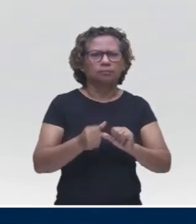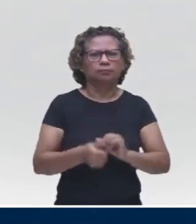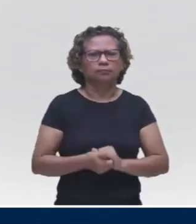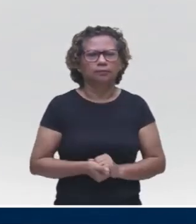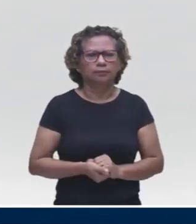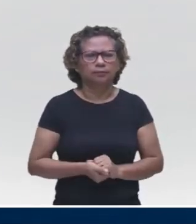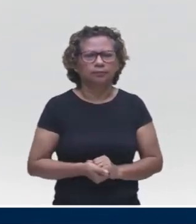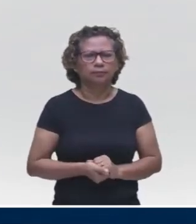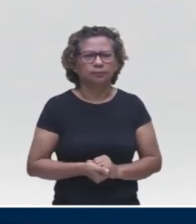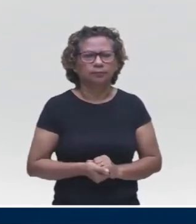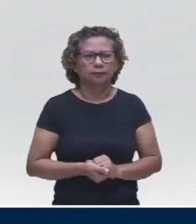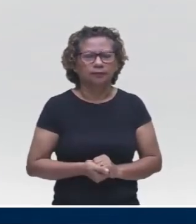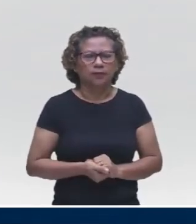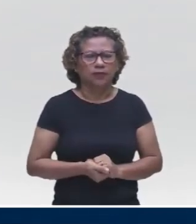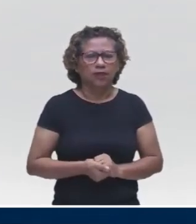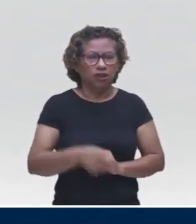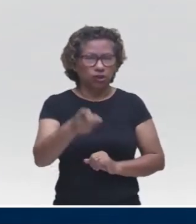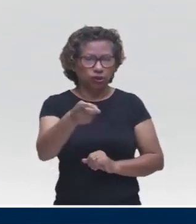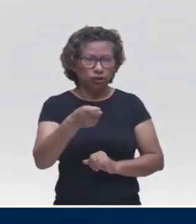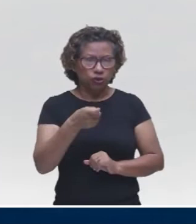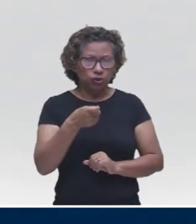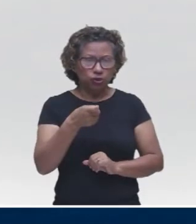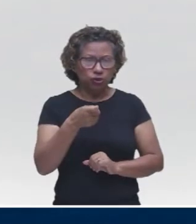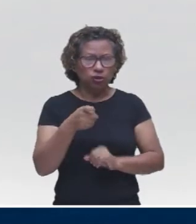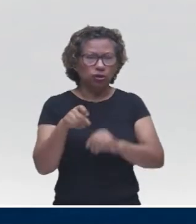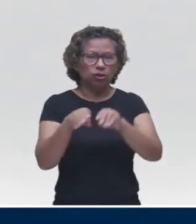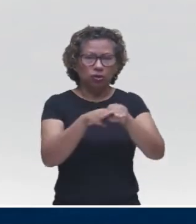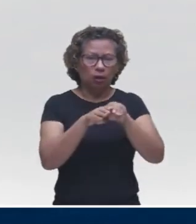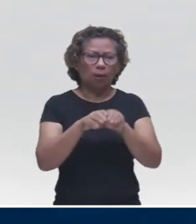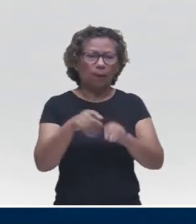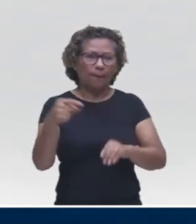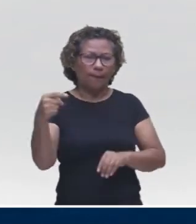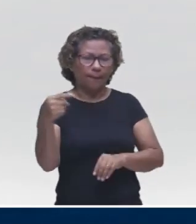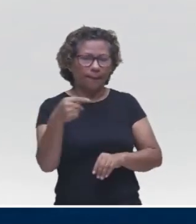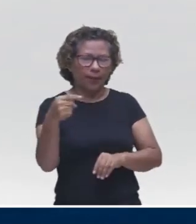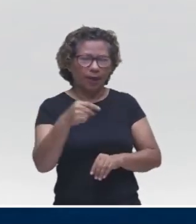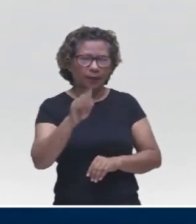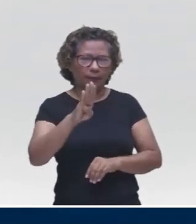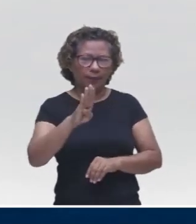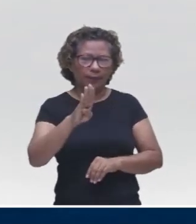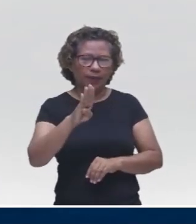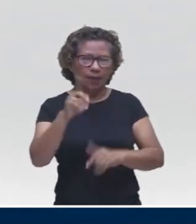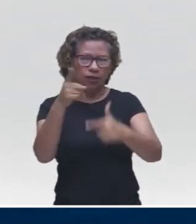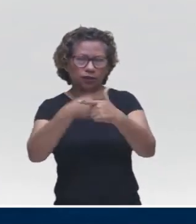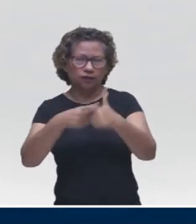a menos b sobre a. Então, é essa expressão aqui que nos permite